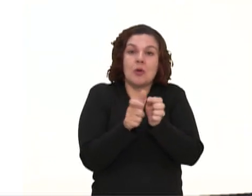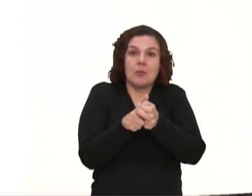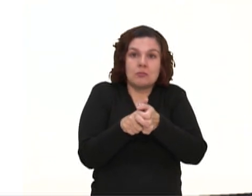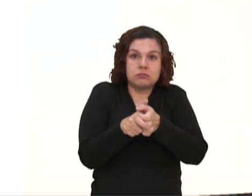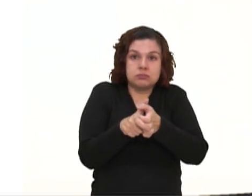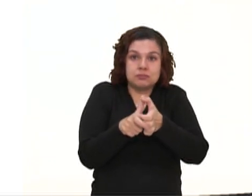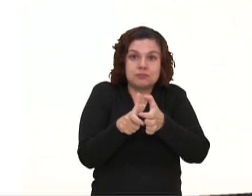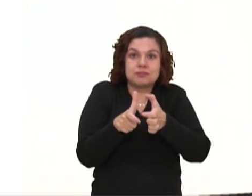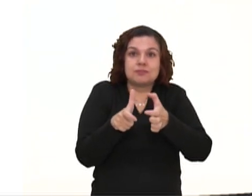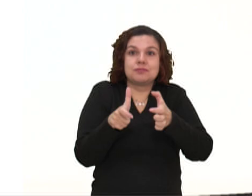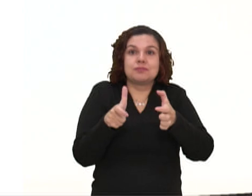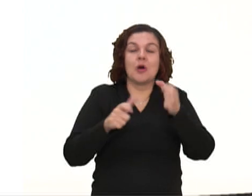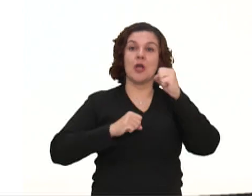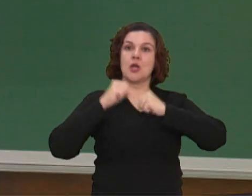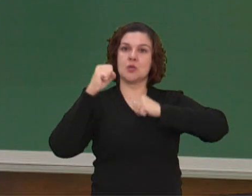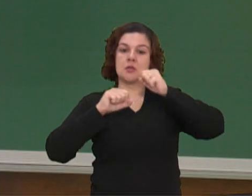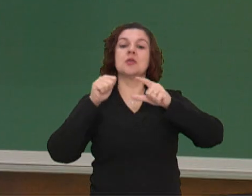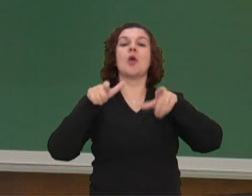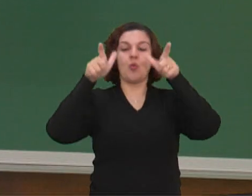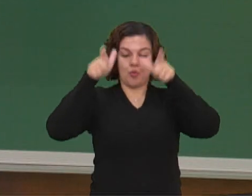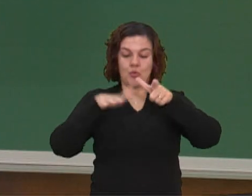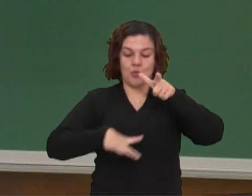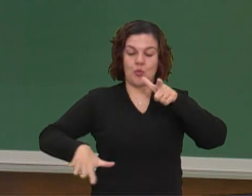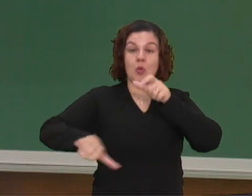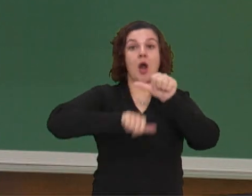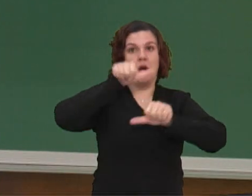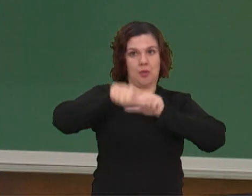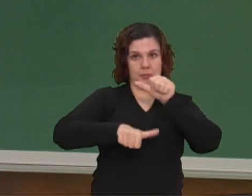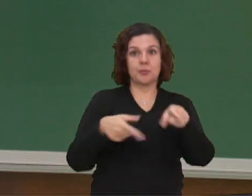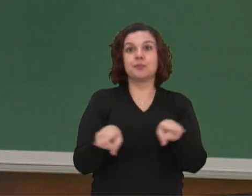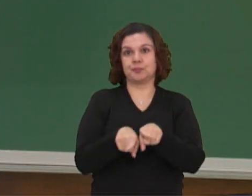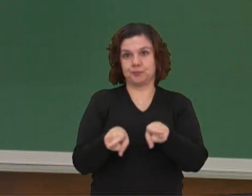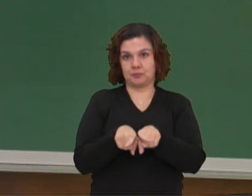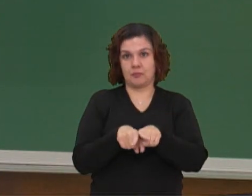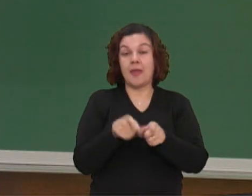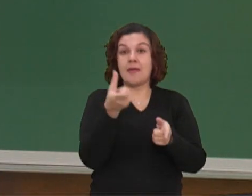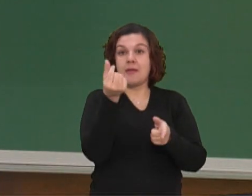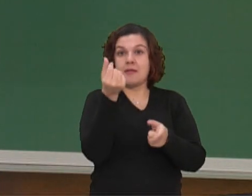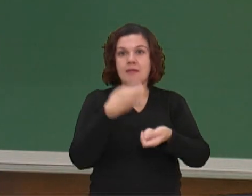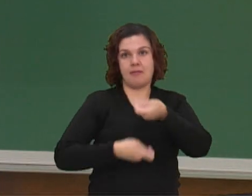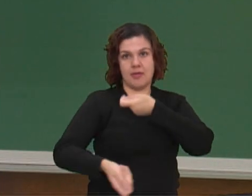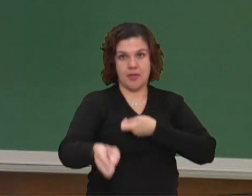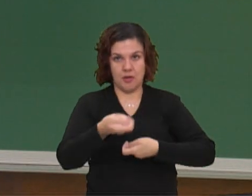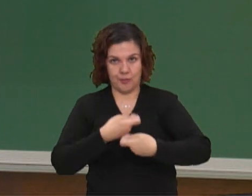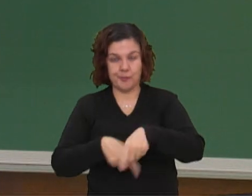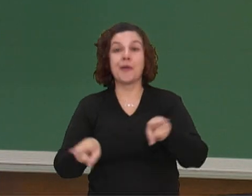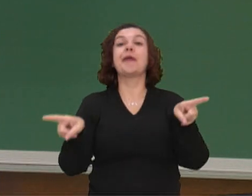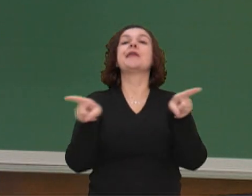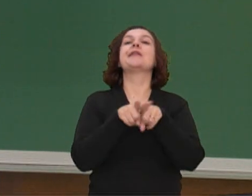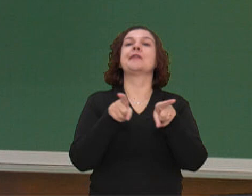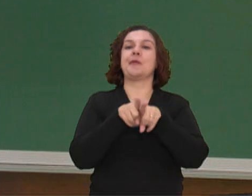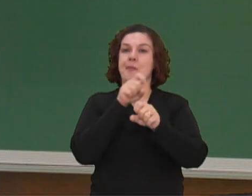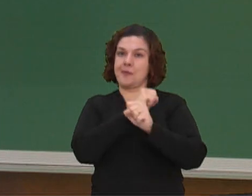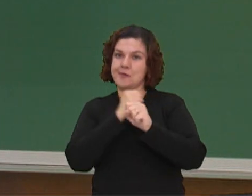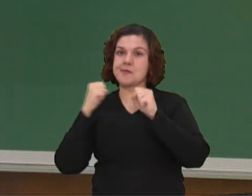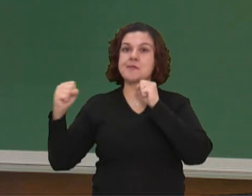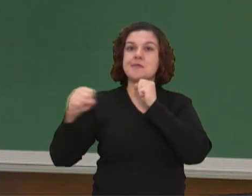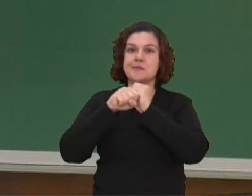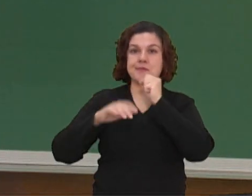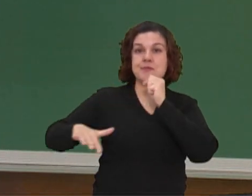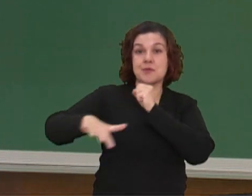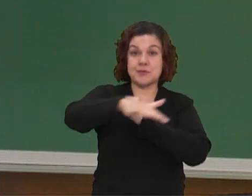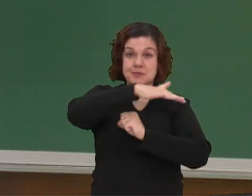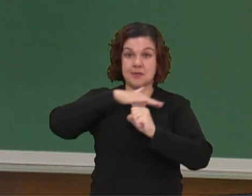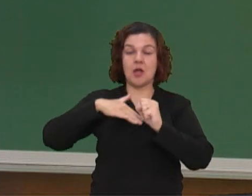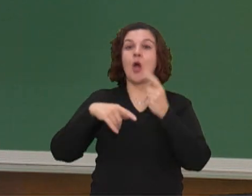tenho modificações no espaço geográfico. E as mudanças econômicas e, consequentemente, as mudanças sociais. Porque a